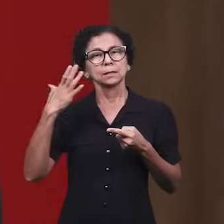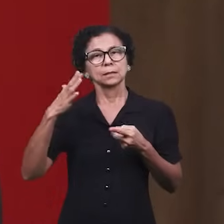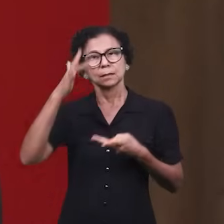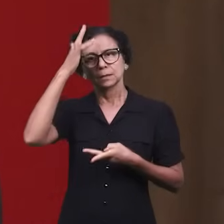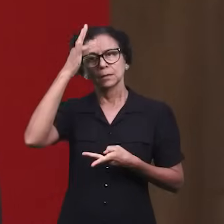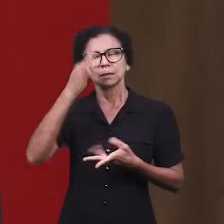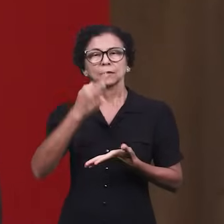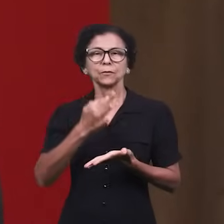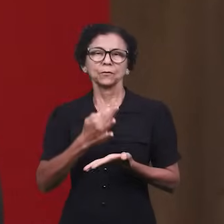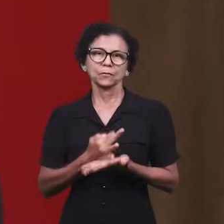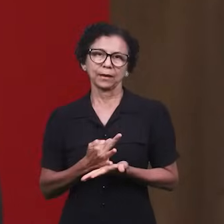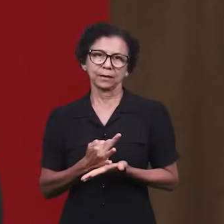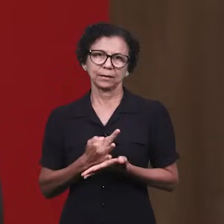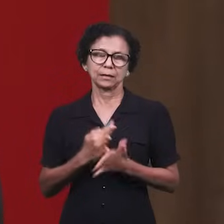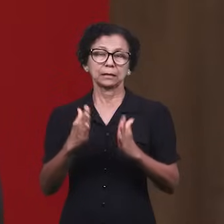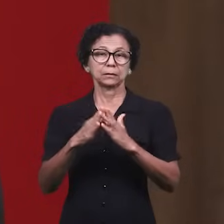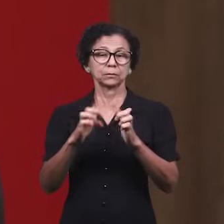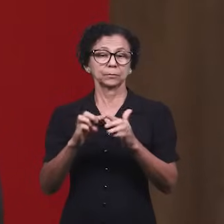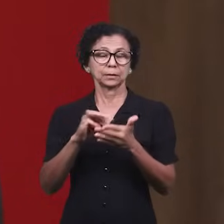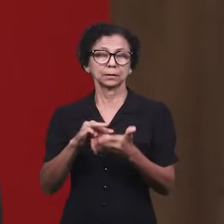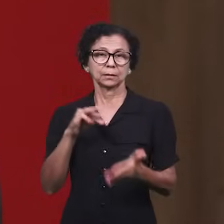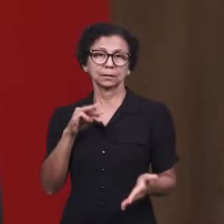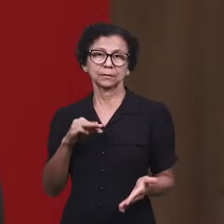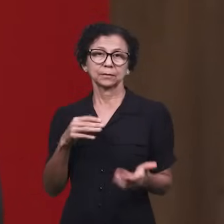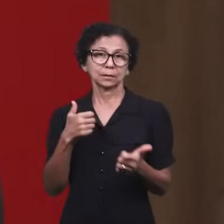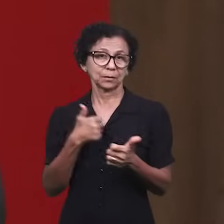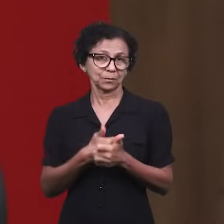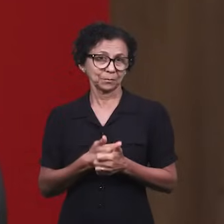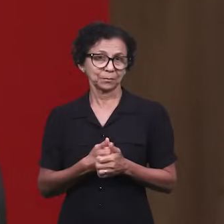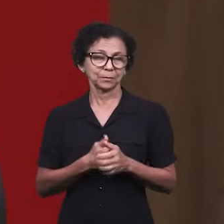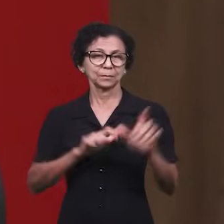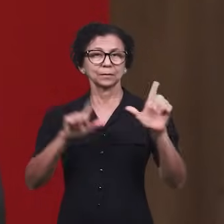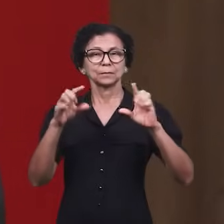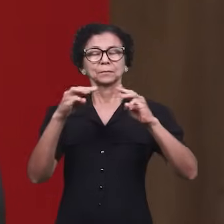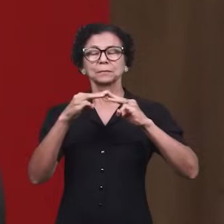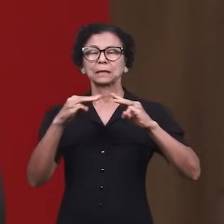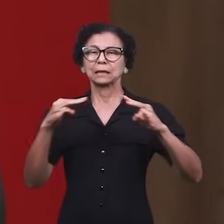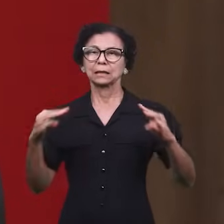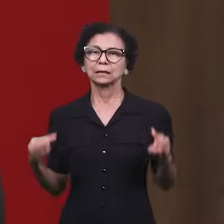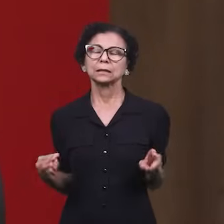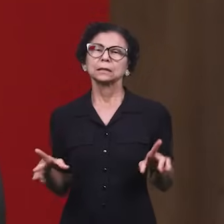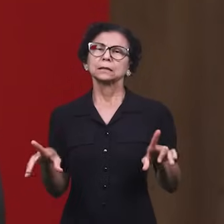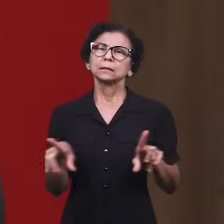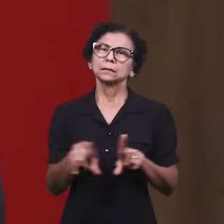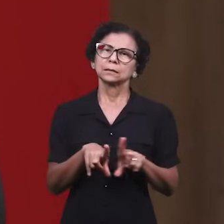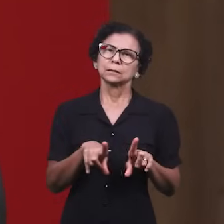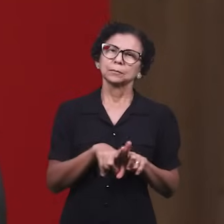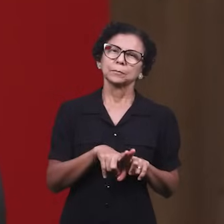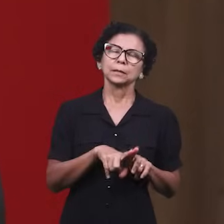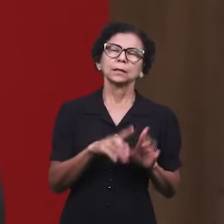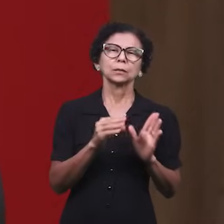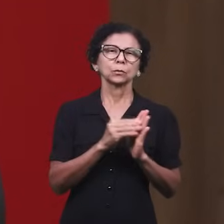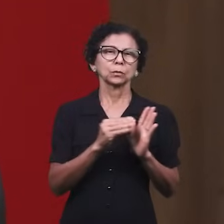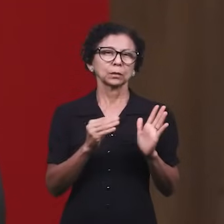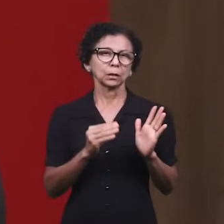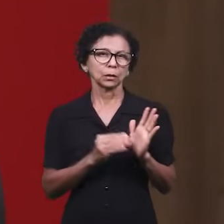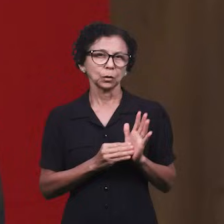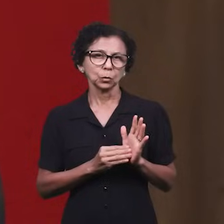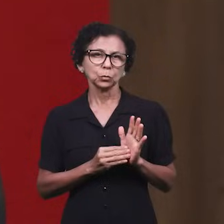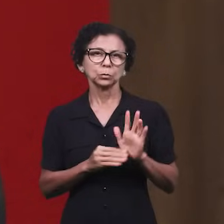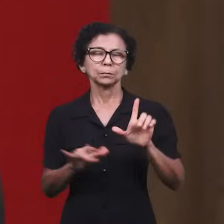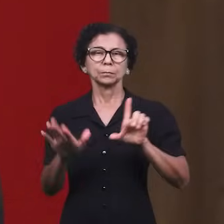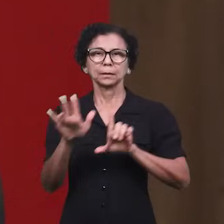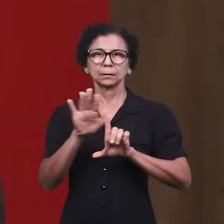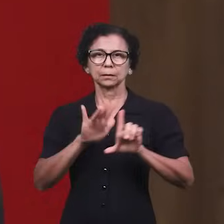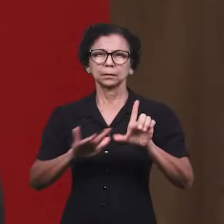Maranata. A você que nos acompanha pela TV Manaim, também tem episódios do programa Ciência e Fé na plataforma